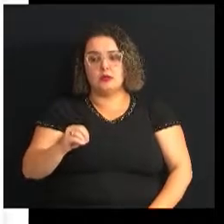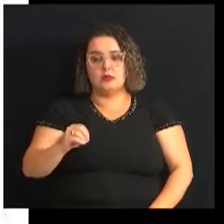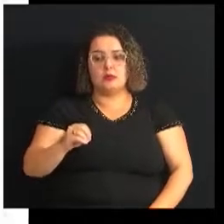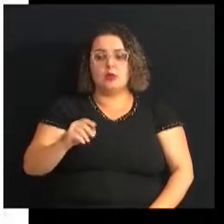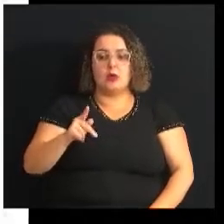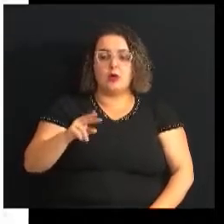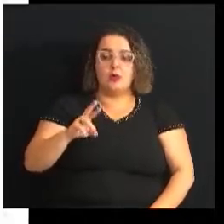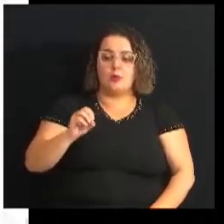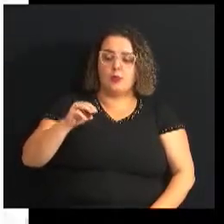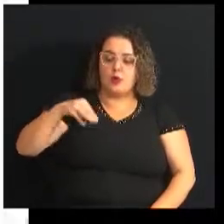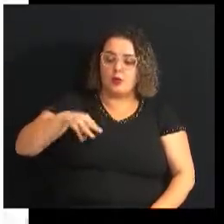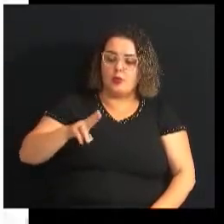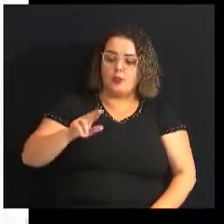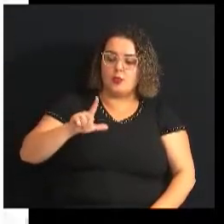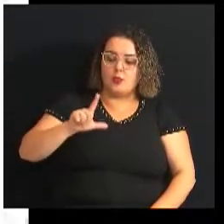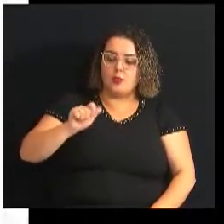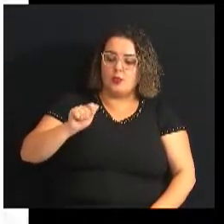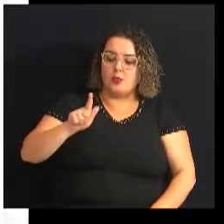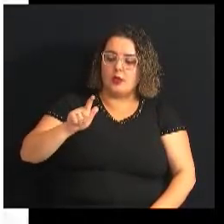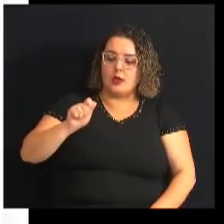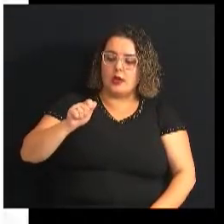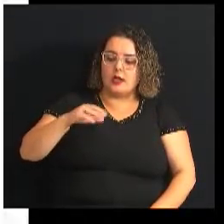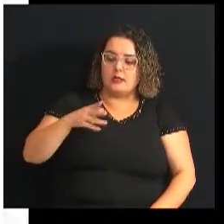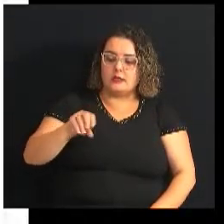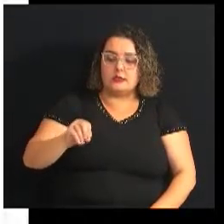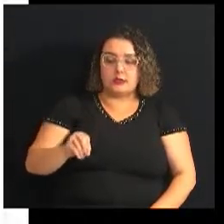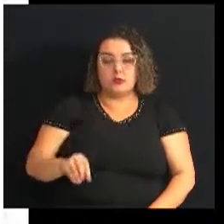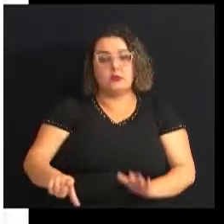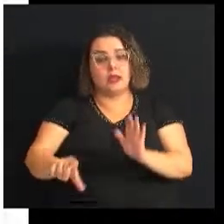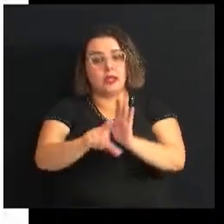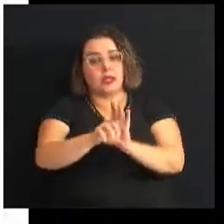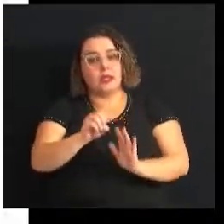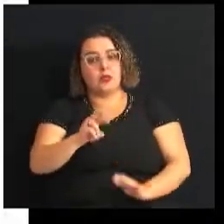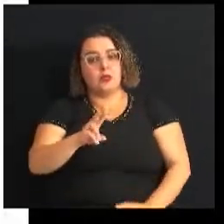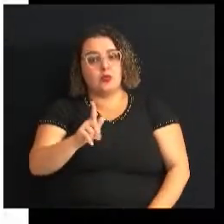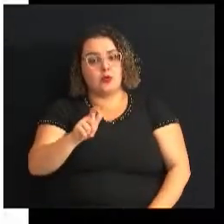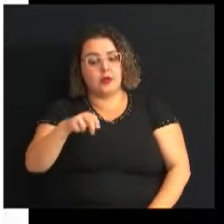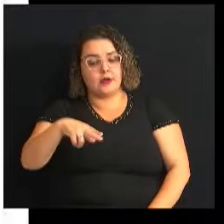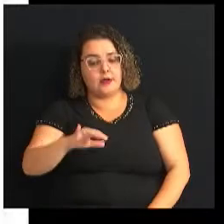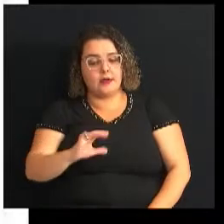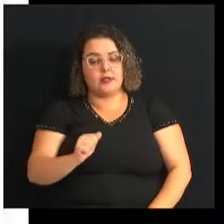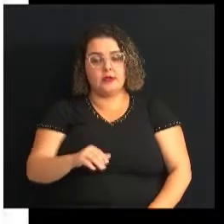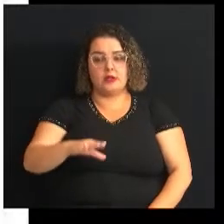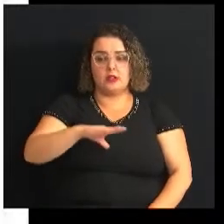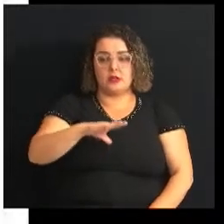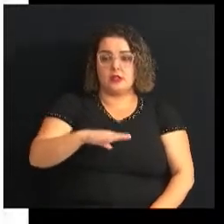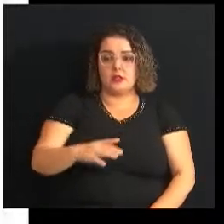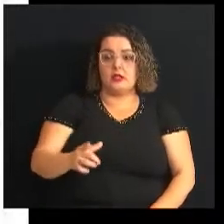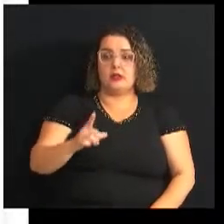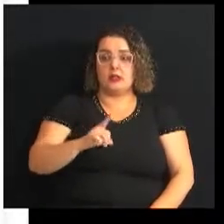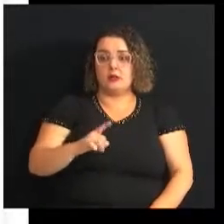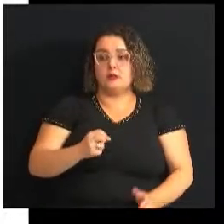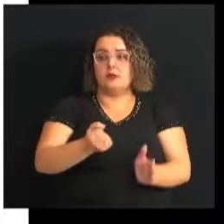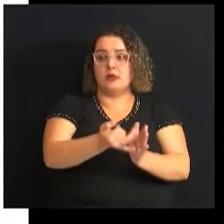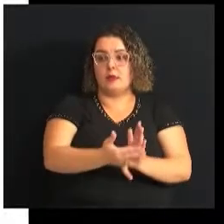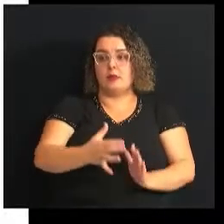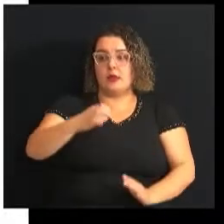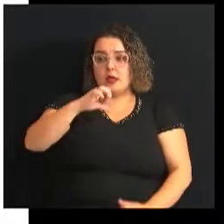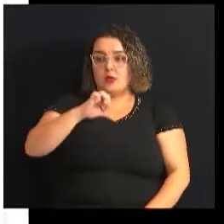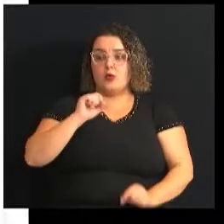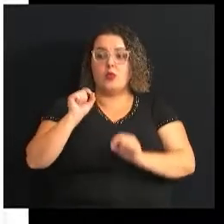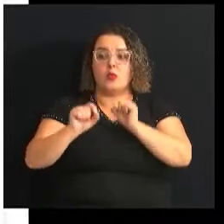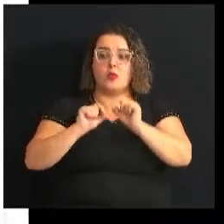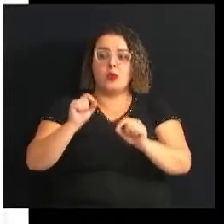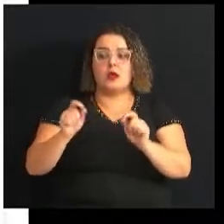promulgação da lei orgânica do município. Nós temos lá na página 9, depois, o que compete